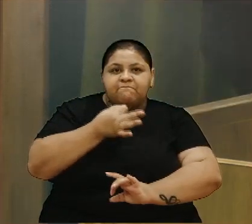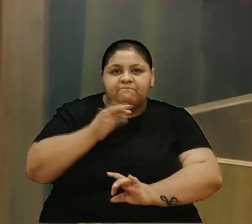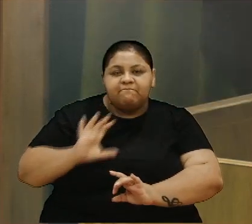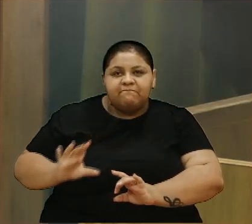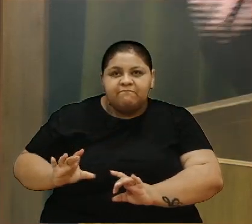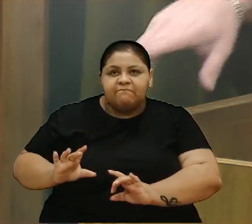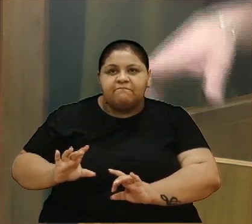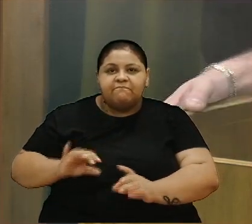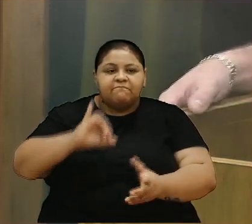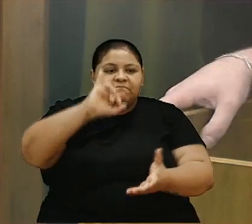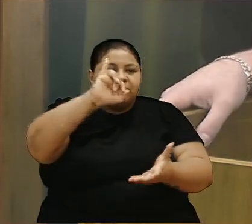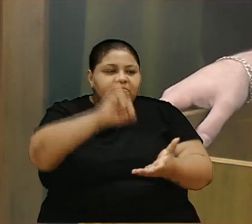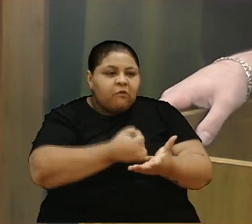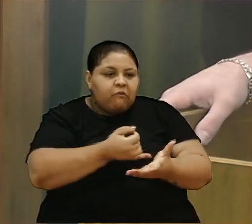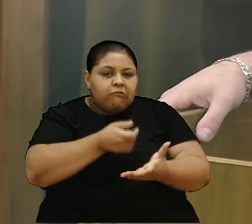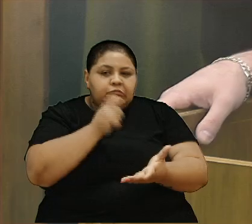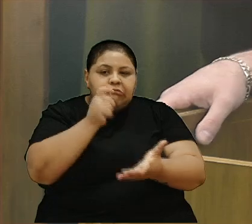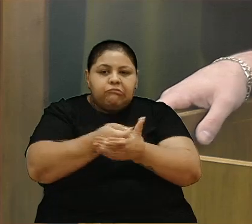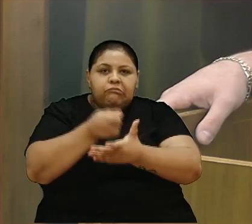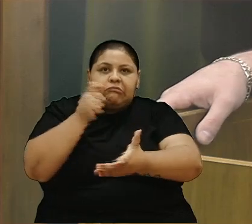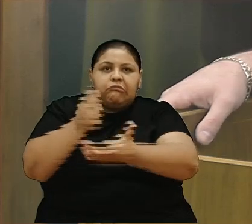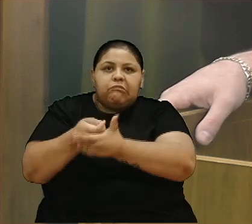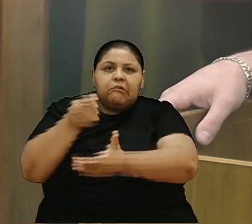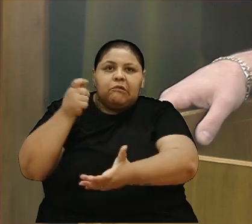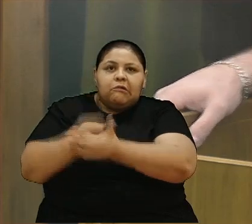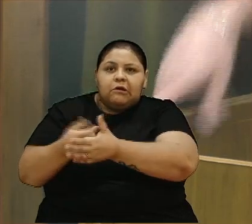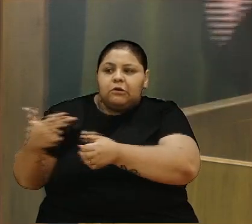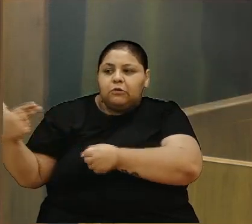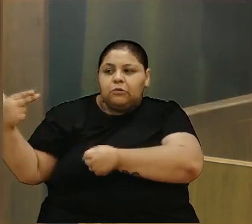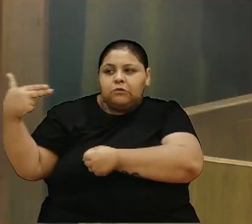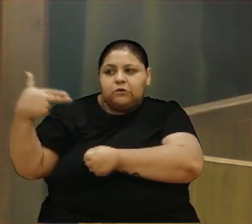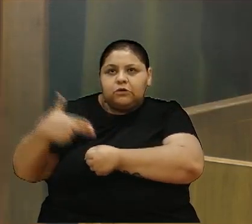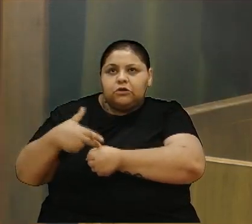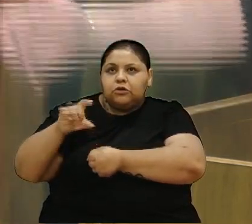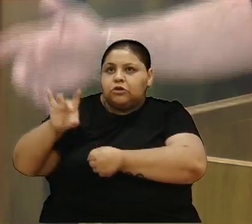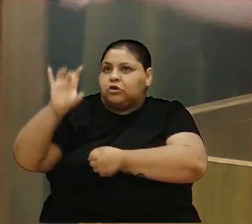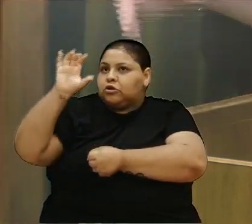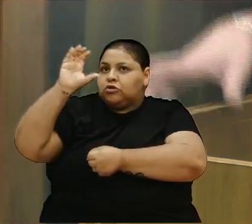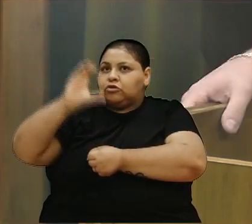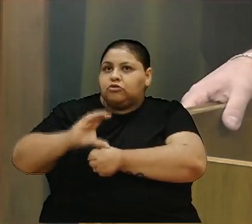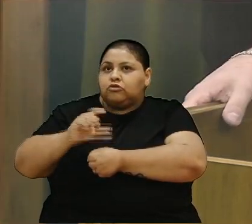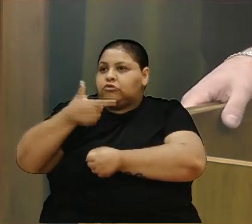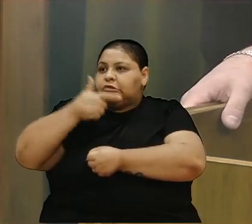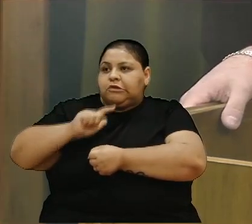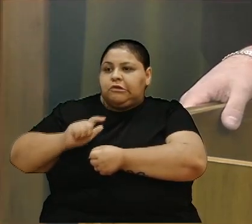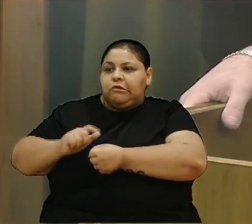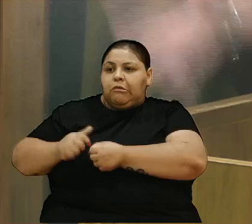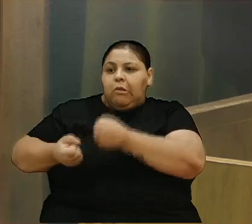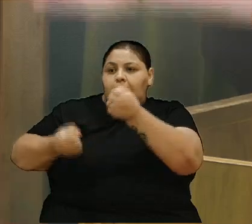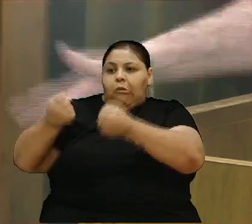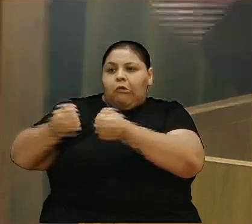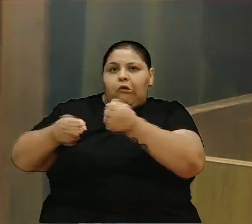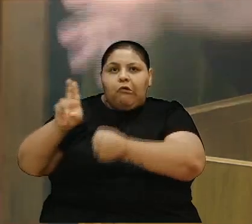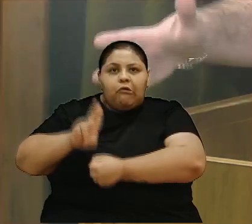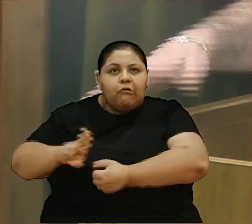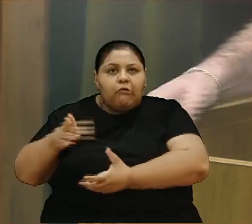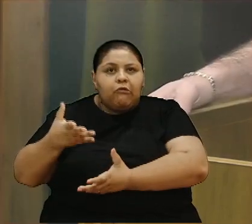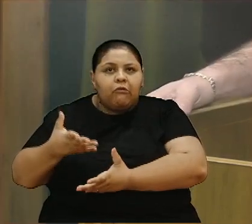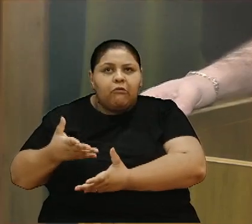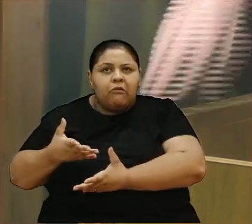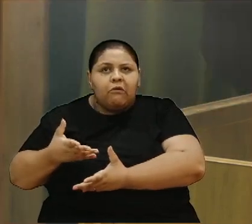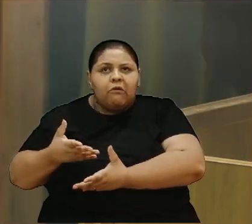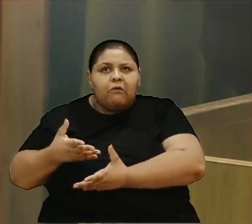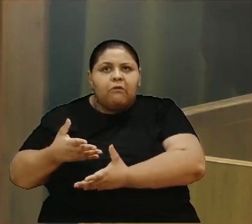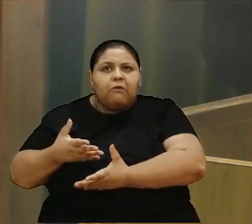coloca imposto sobre imposto nos combustíveis? Só se o caxiense não anda de carro. Não coloca